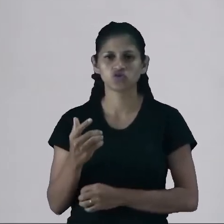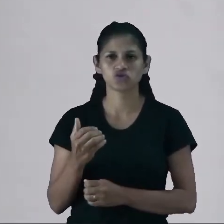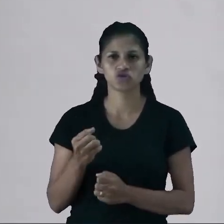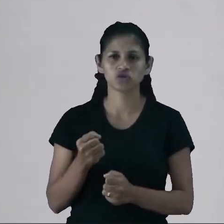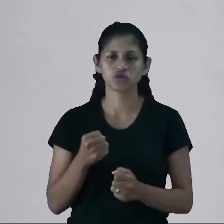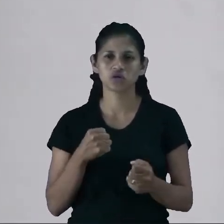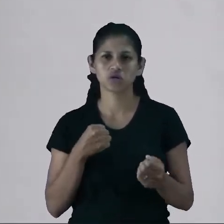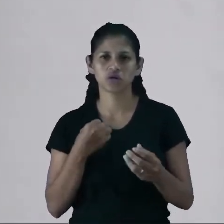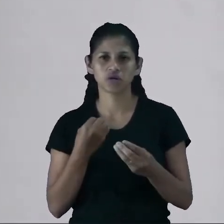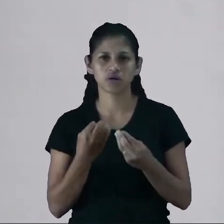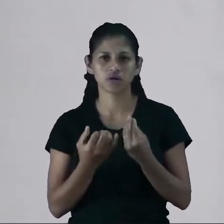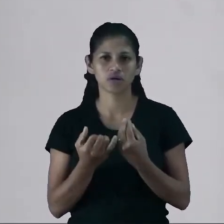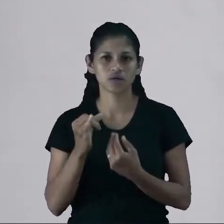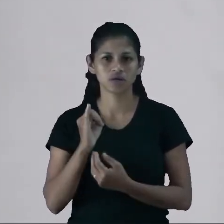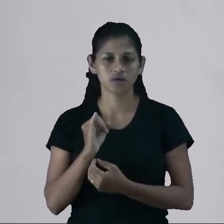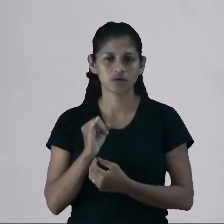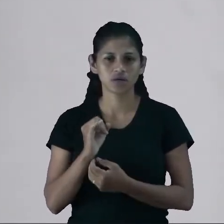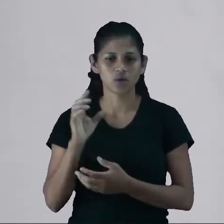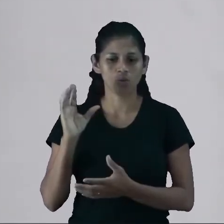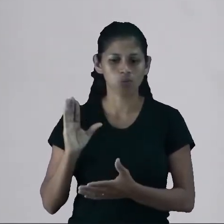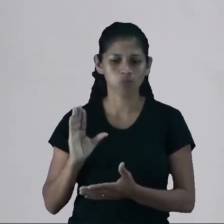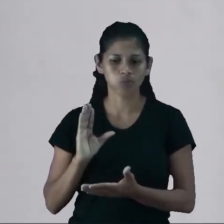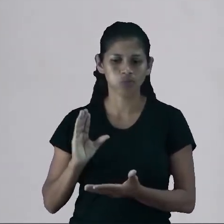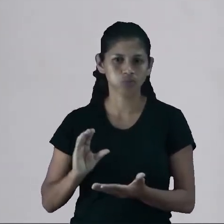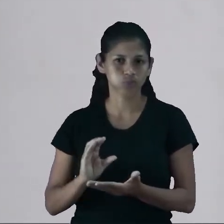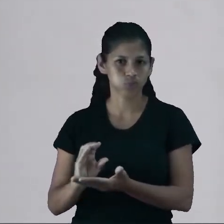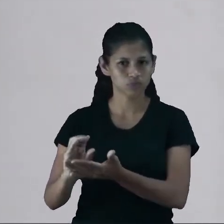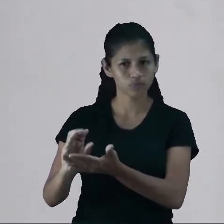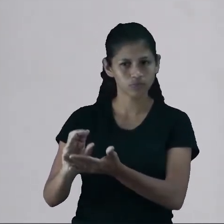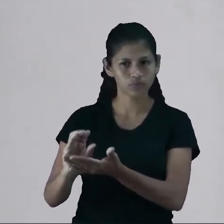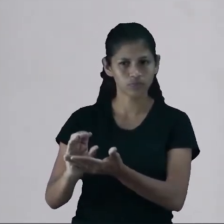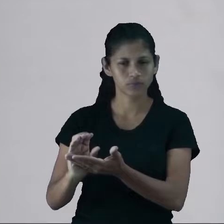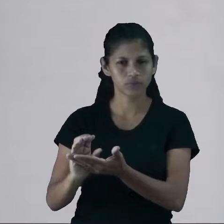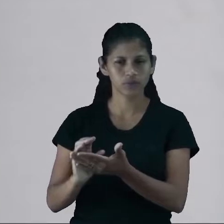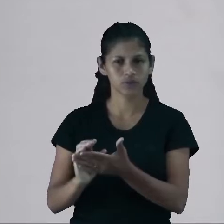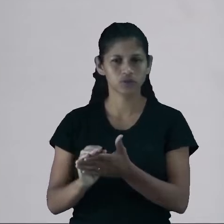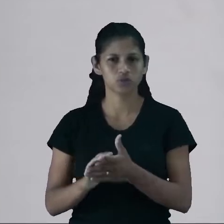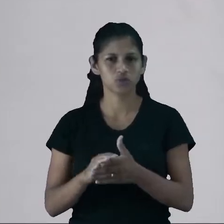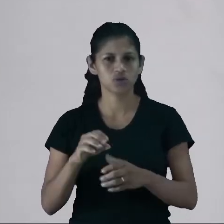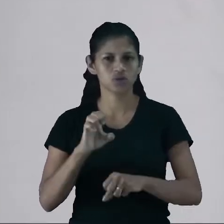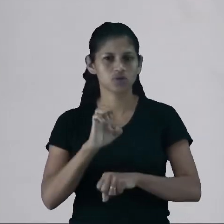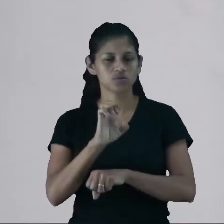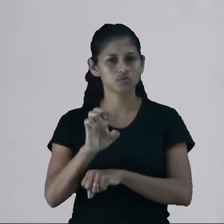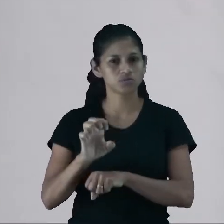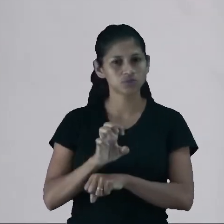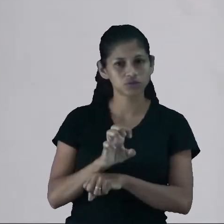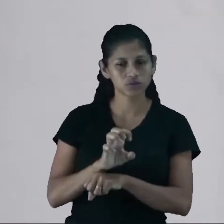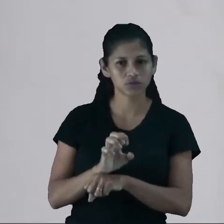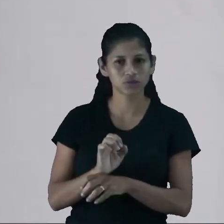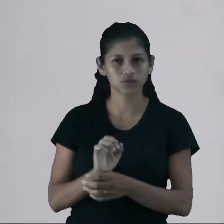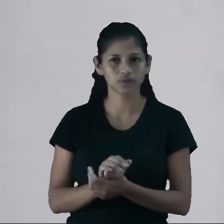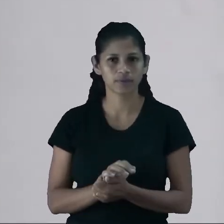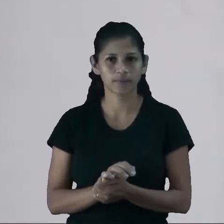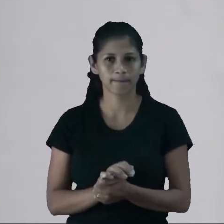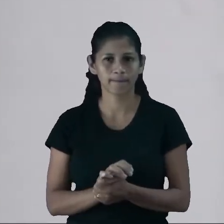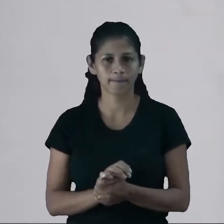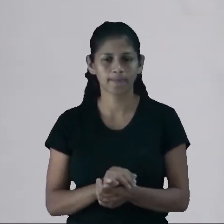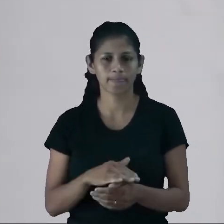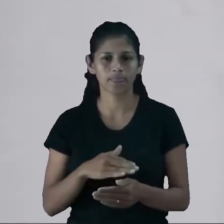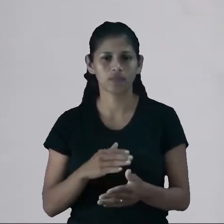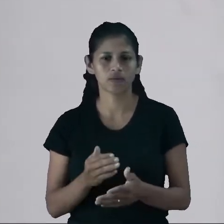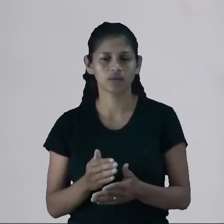ter carro, para ter ônibus, Então, houve um investimento, uma política de Estado que investiu aí na